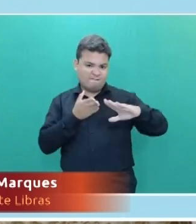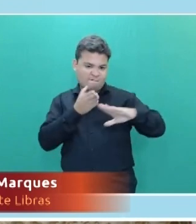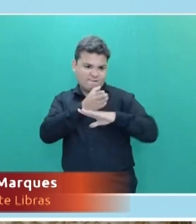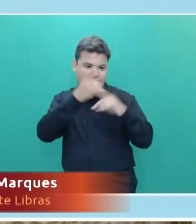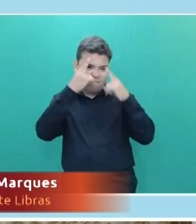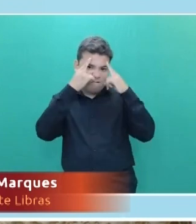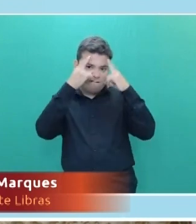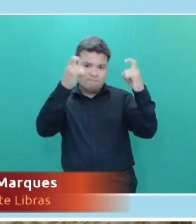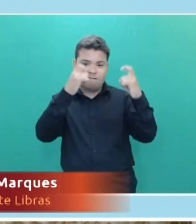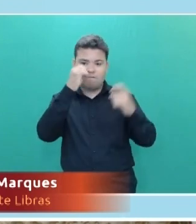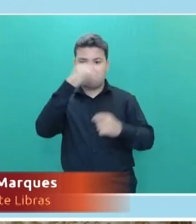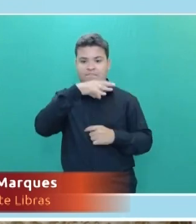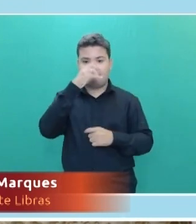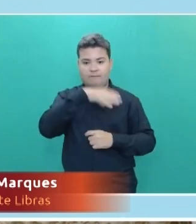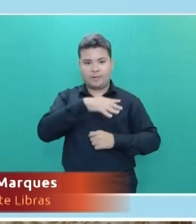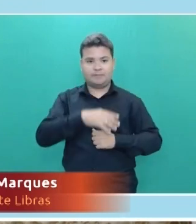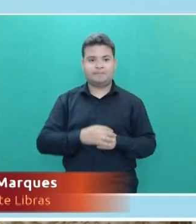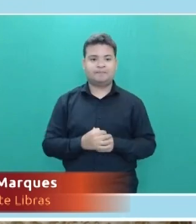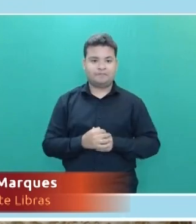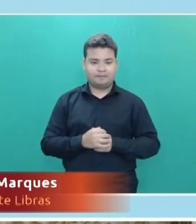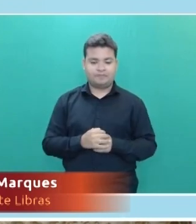escola.